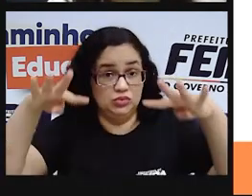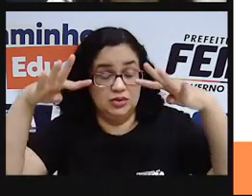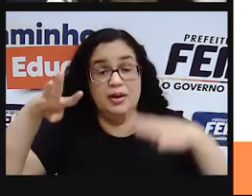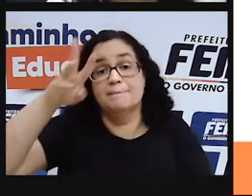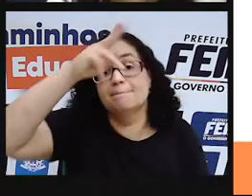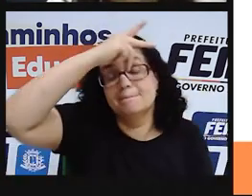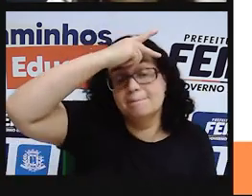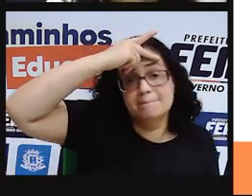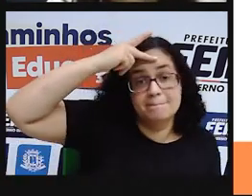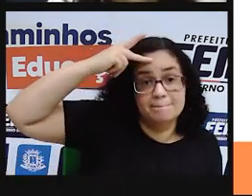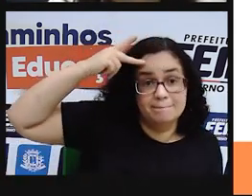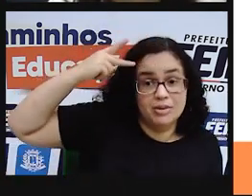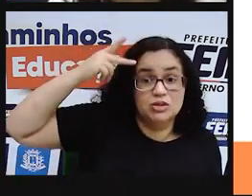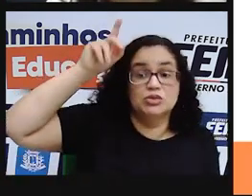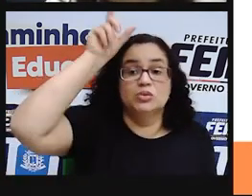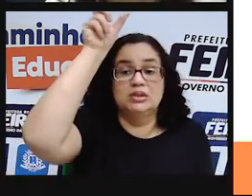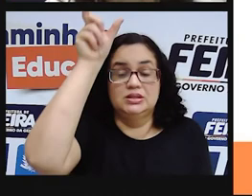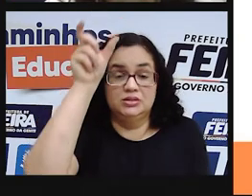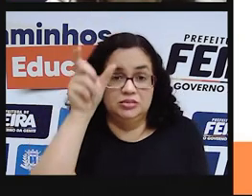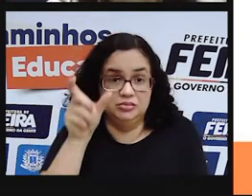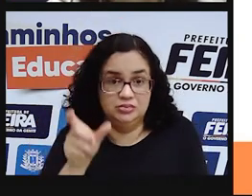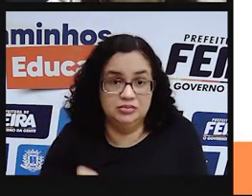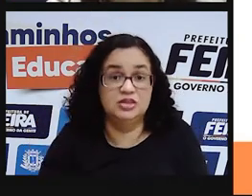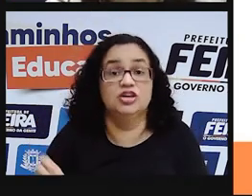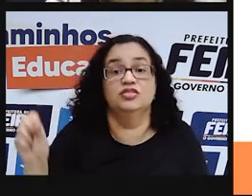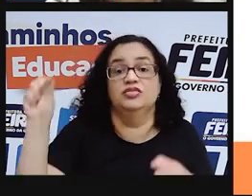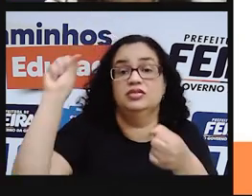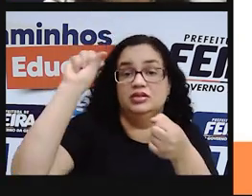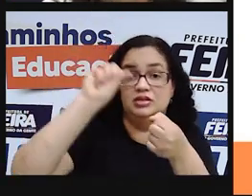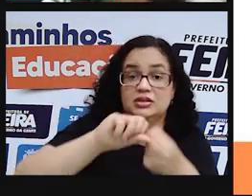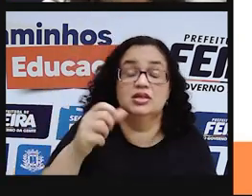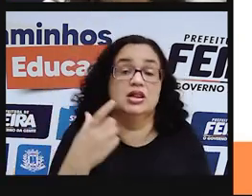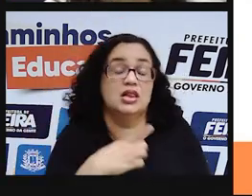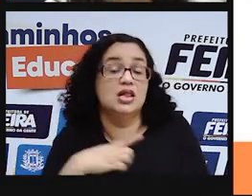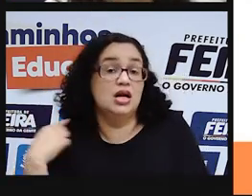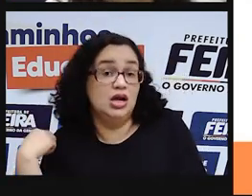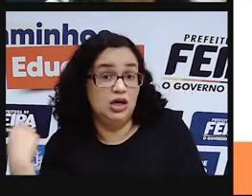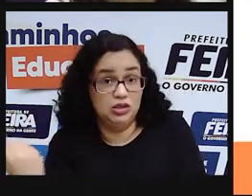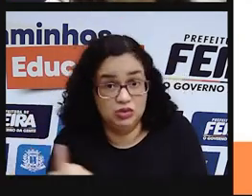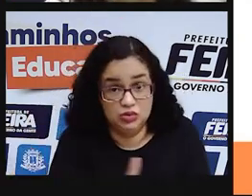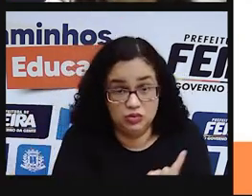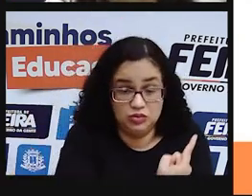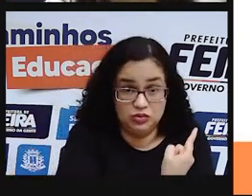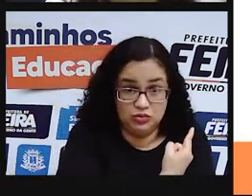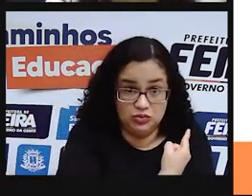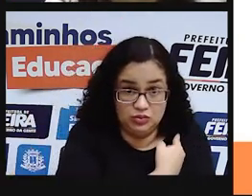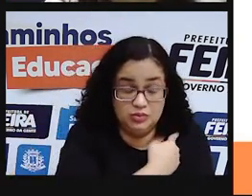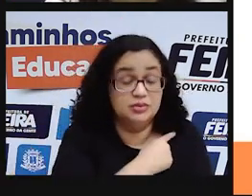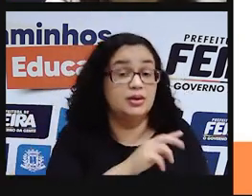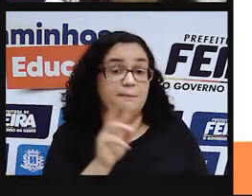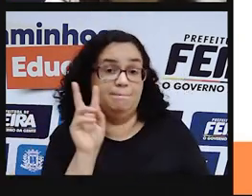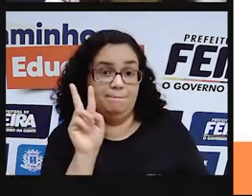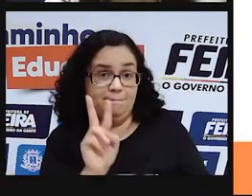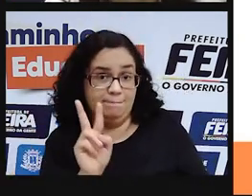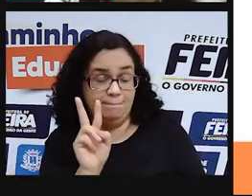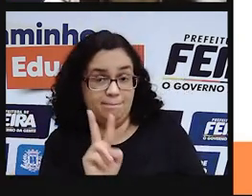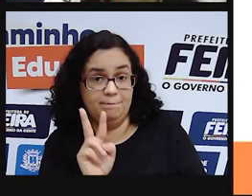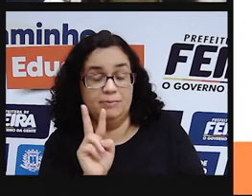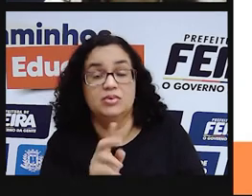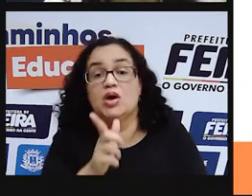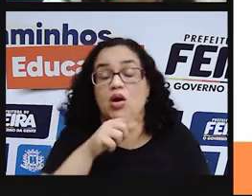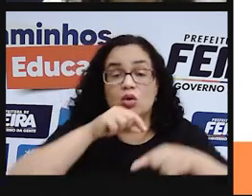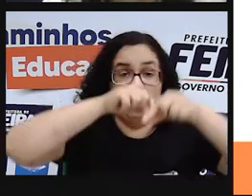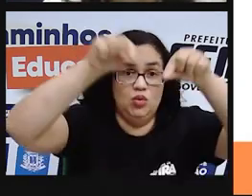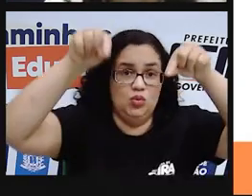indivíduo enquanto cidadão para poder fazer aquilo que corresponde a nossa parte em relação à proteção às Lagoas